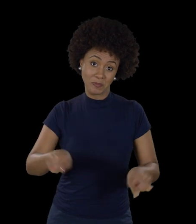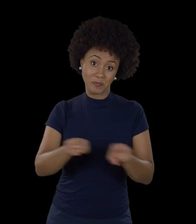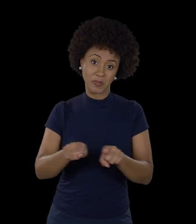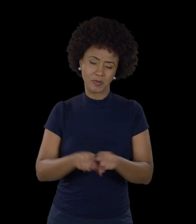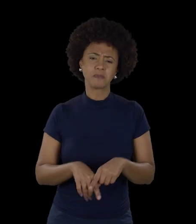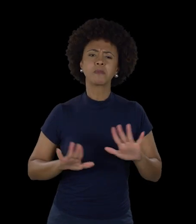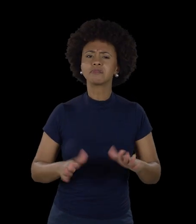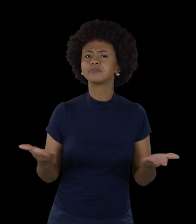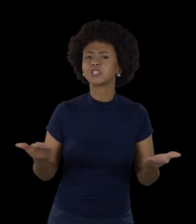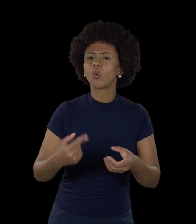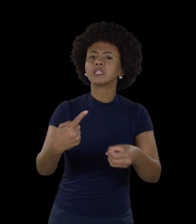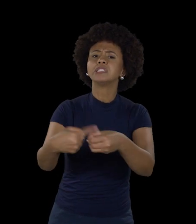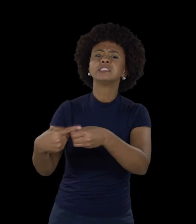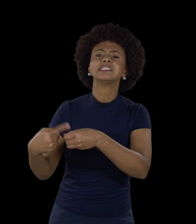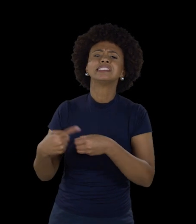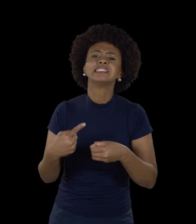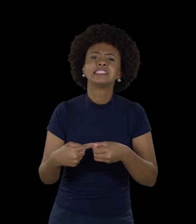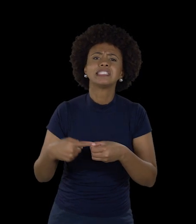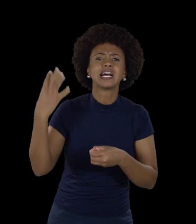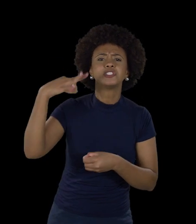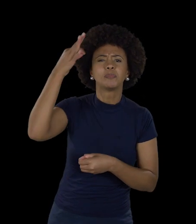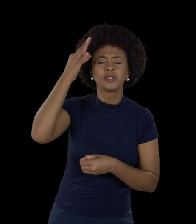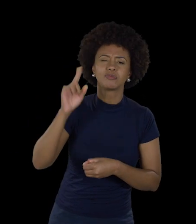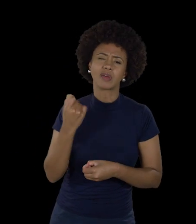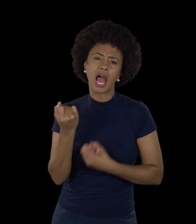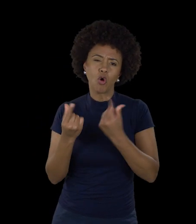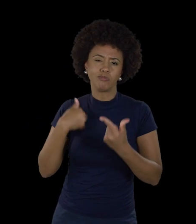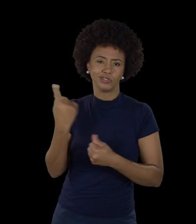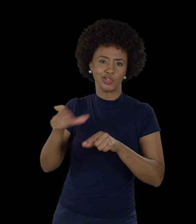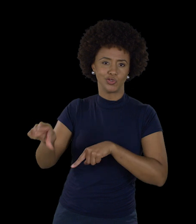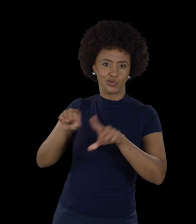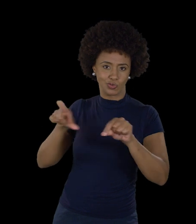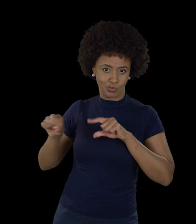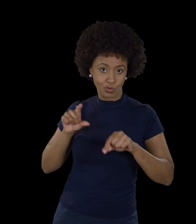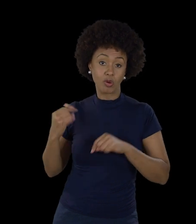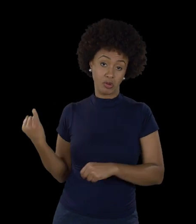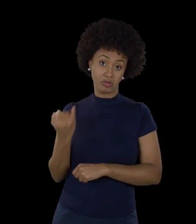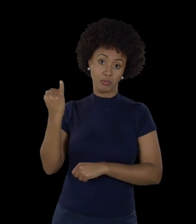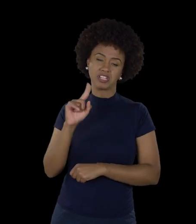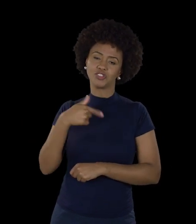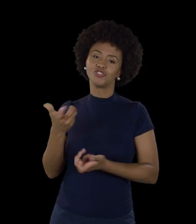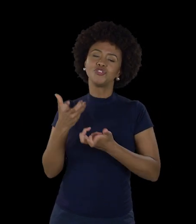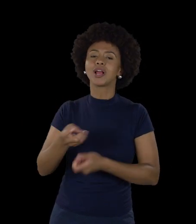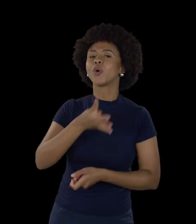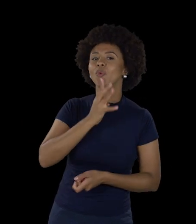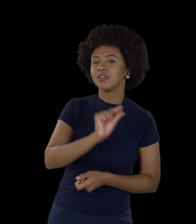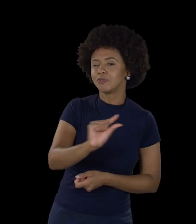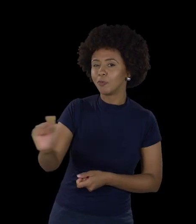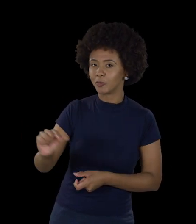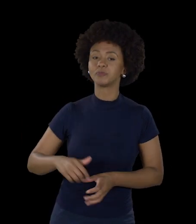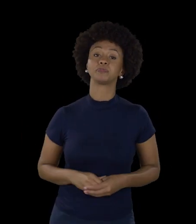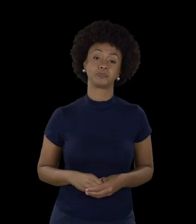planeta. Vamos conhecer um pouquinho sobre as cidades capixabas. Escolhemos algumas delas que são